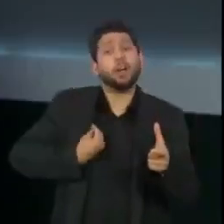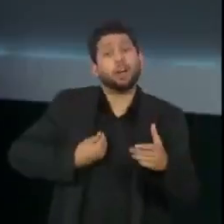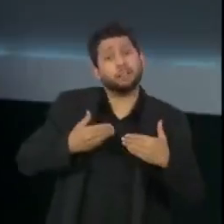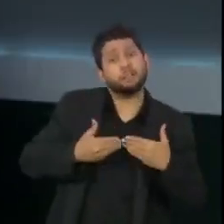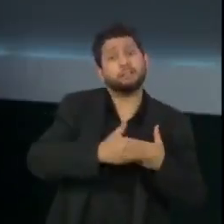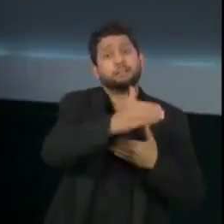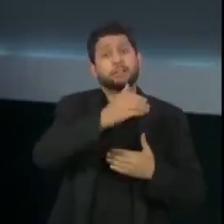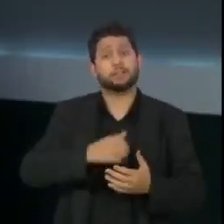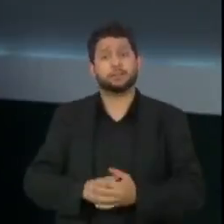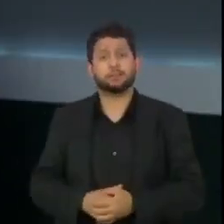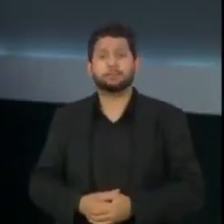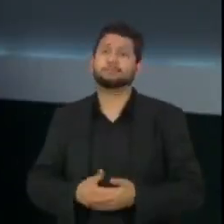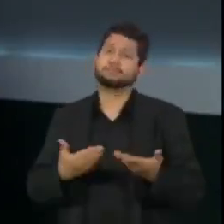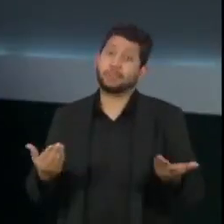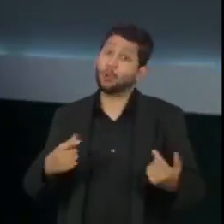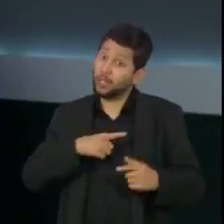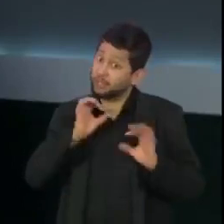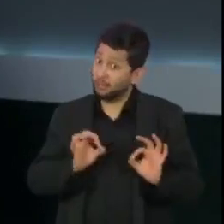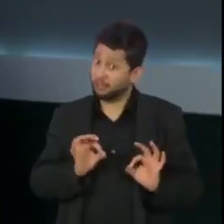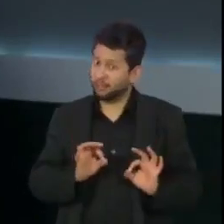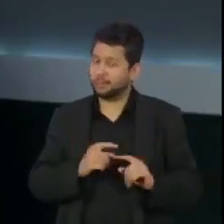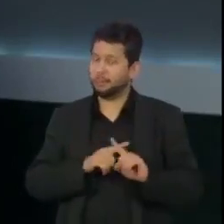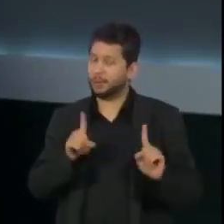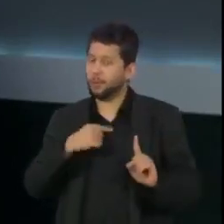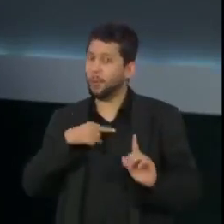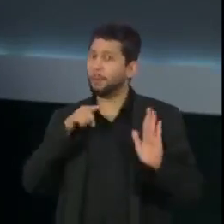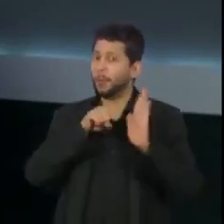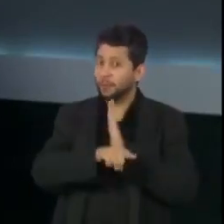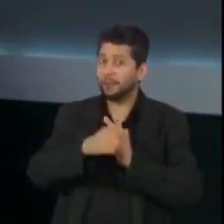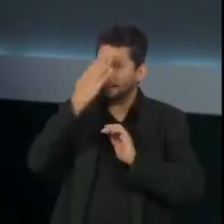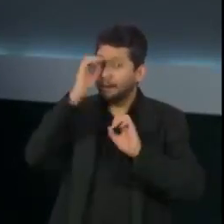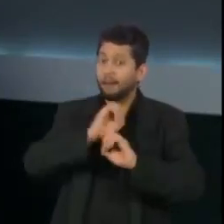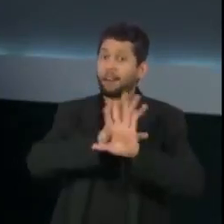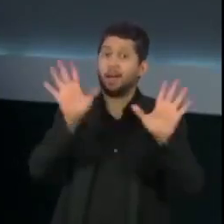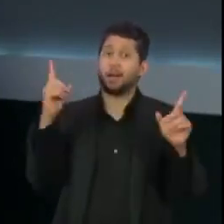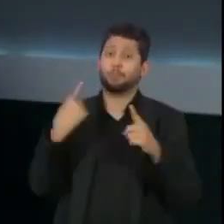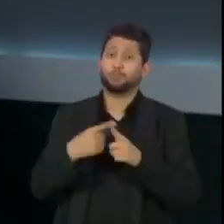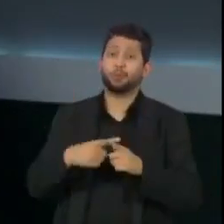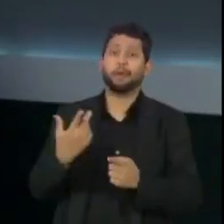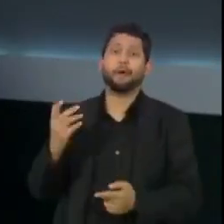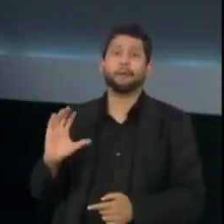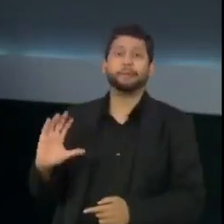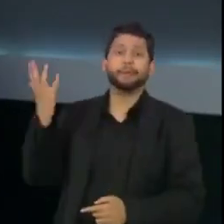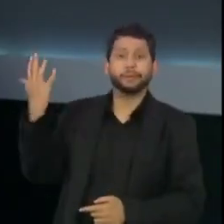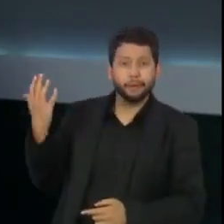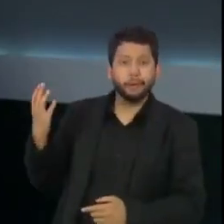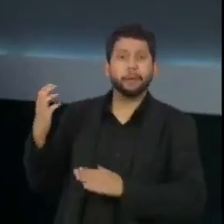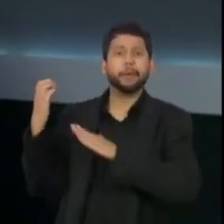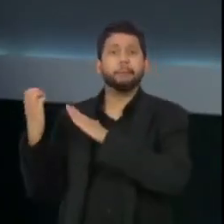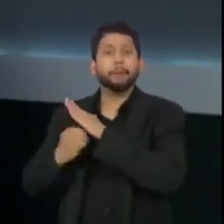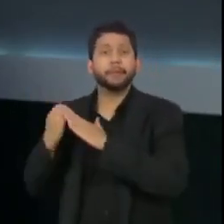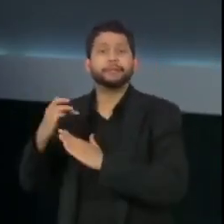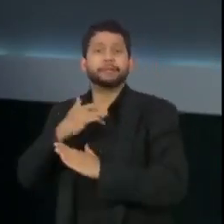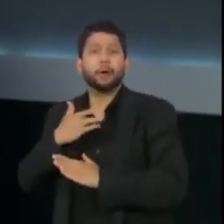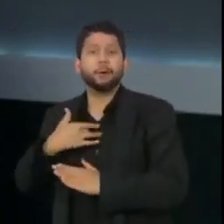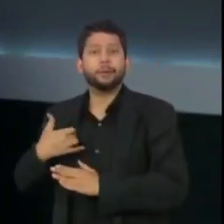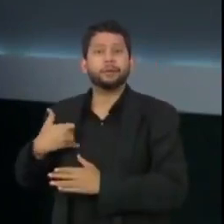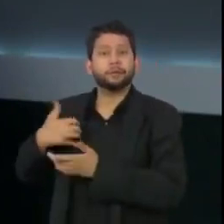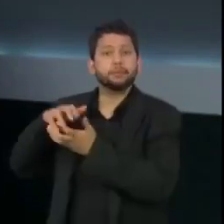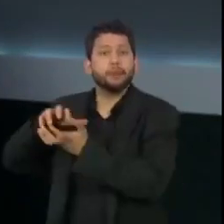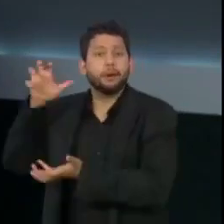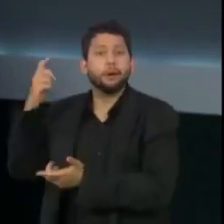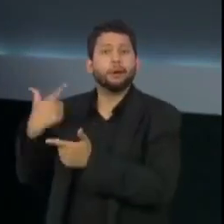está. Doutor, eu tenho certeza disso, mas só para a gente deixar isso muito claro em função do noticiário recente da CPI, de tudo que, né,